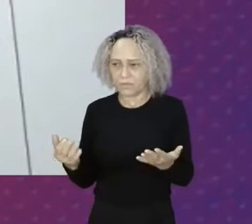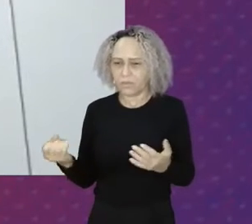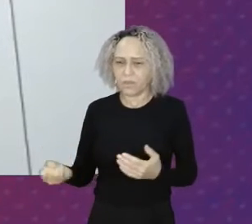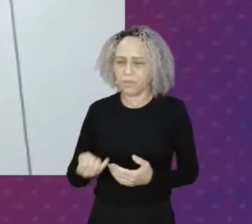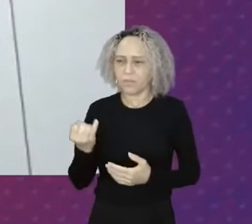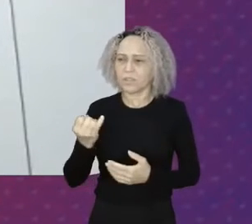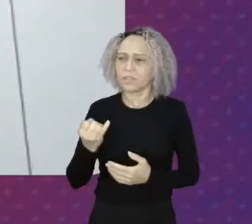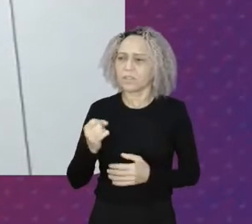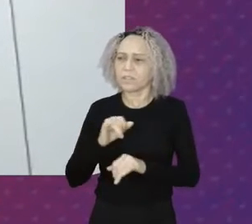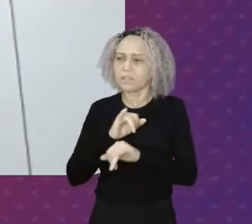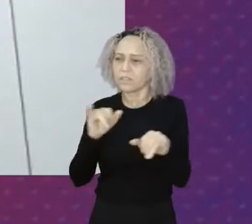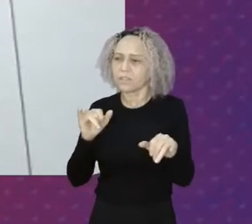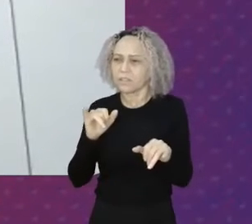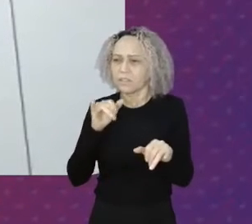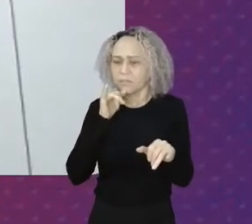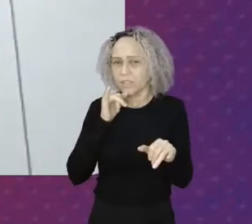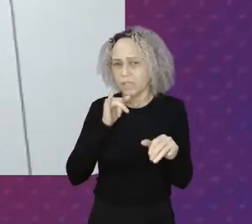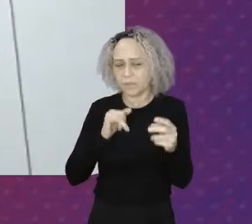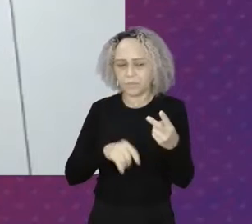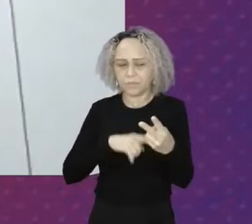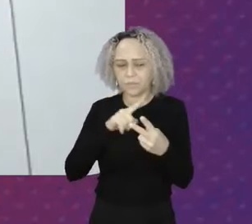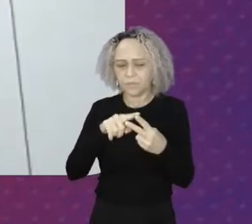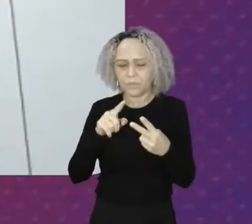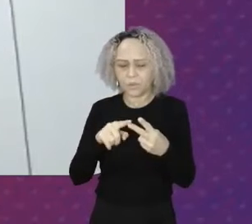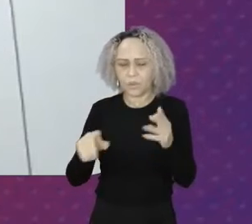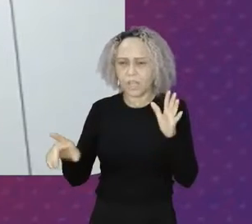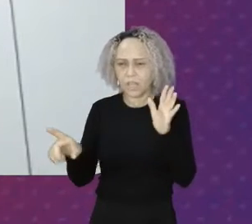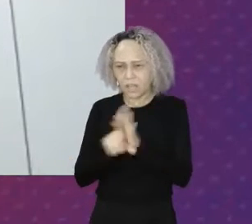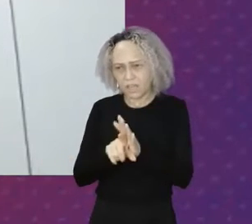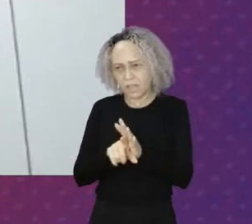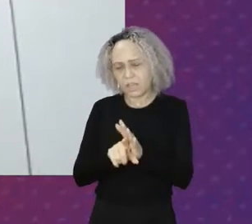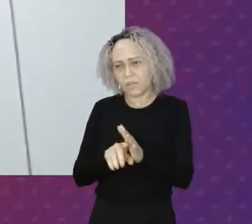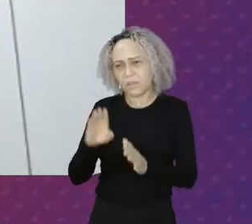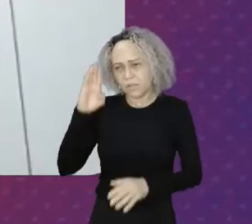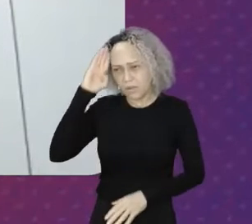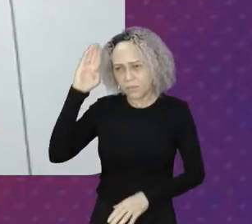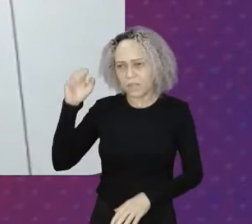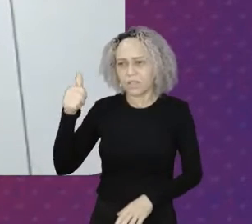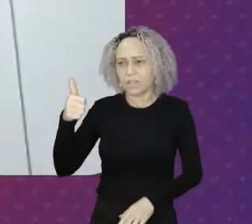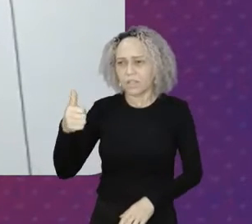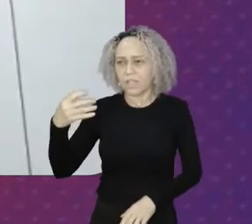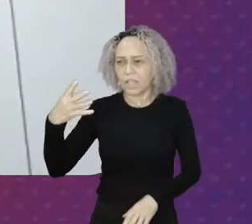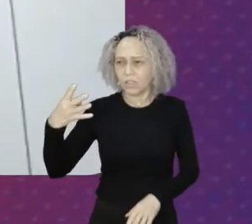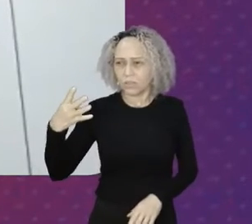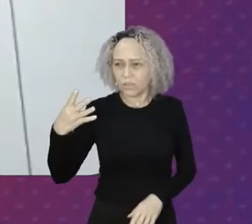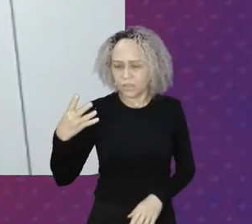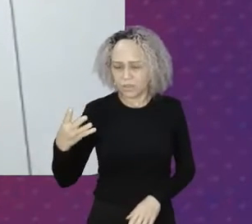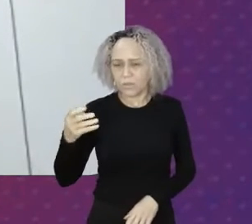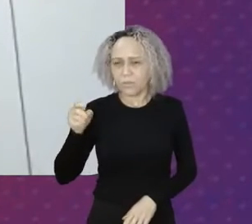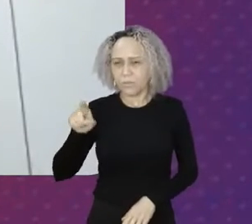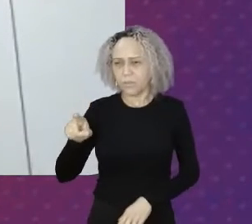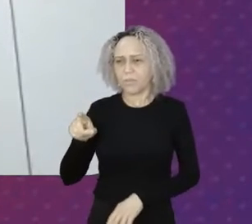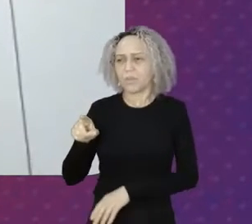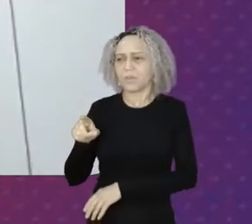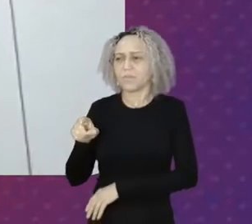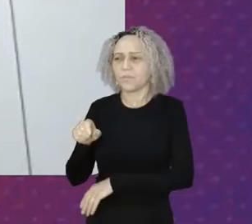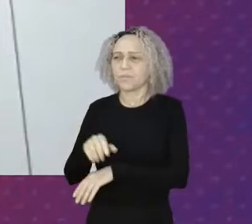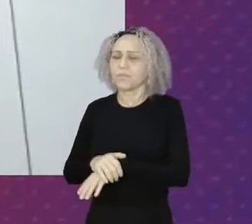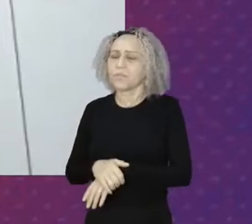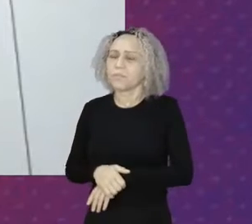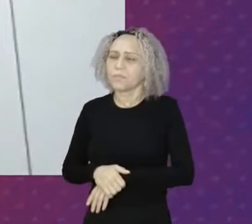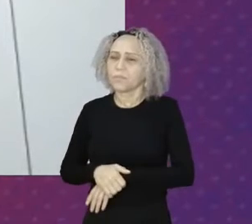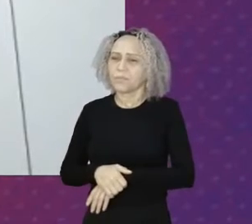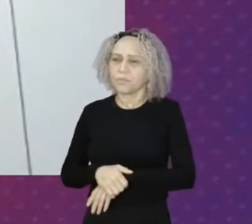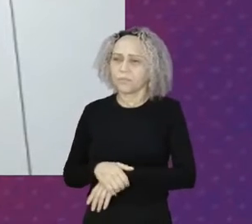que mesmo com as duas leis que o Brasil tem, sobretudo a 14.192 de 2021, a gente ainda está bem atrás de